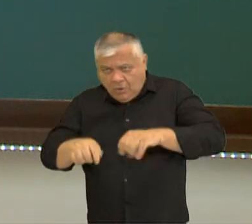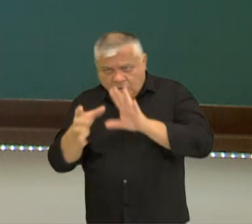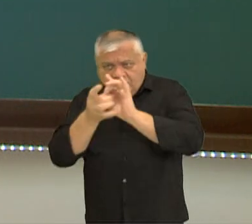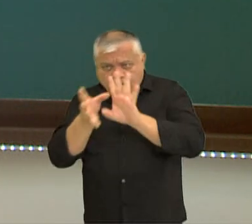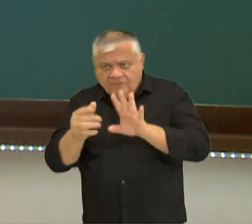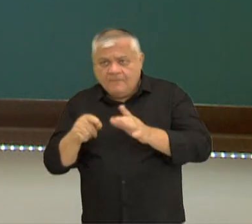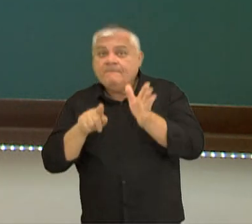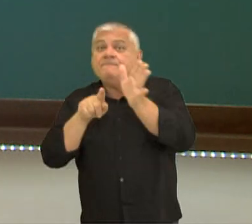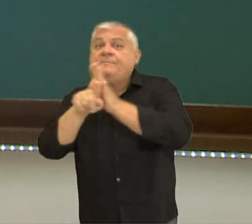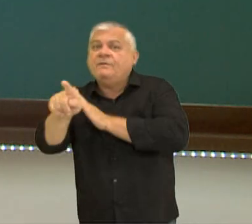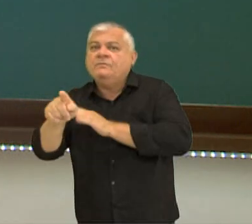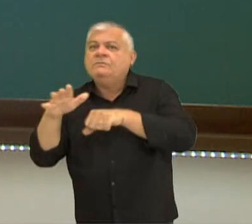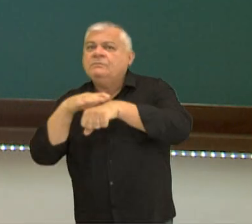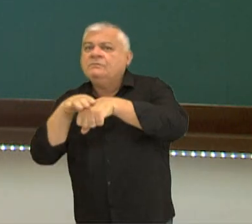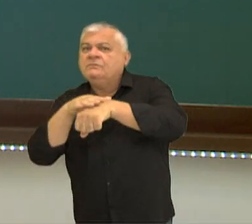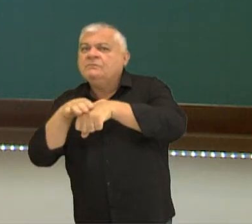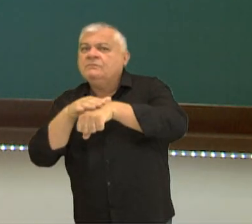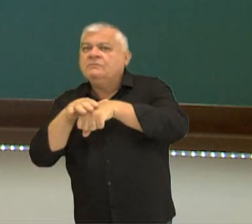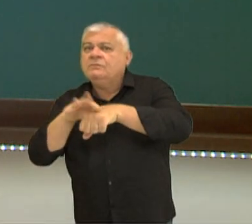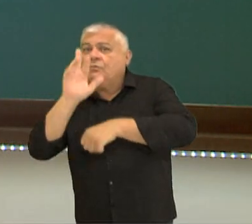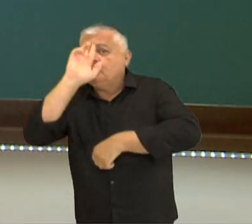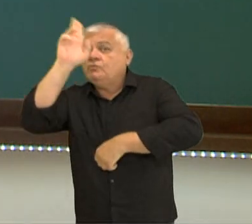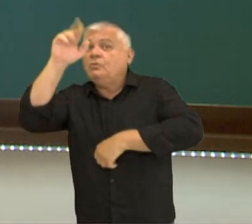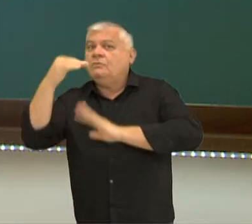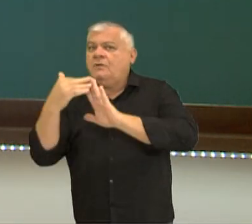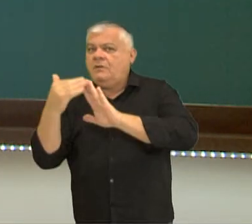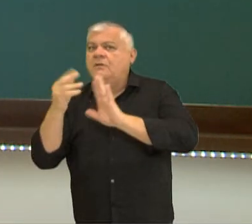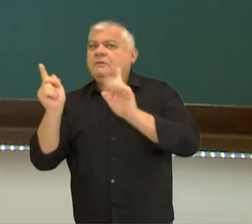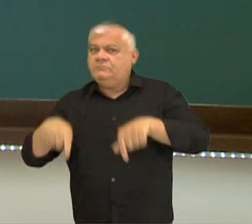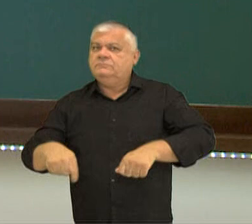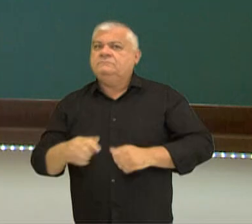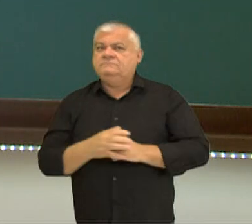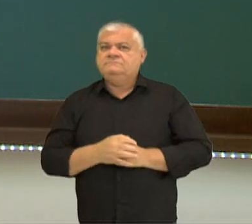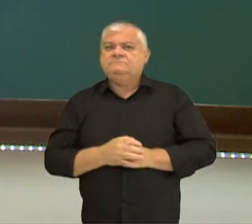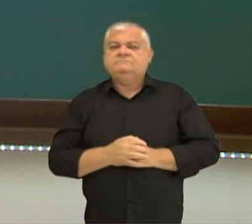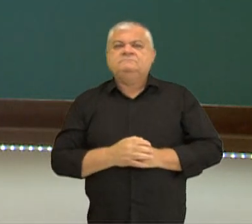E aí sim vai ser bem bacana para todo mundo.